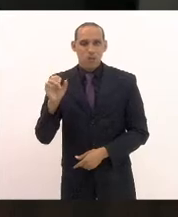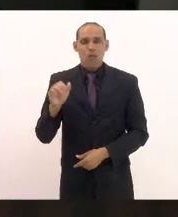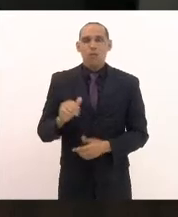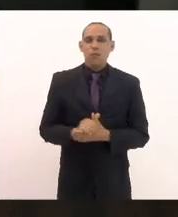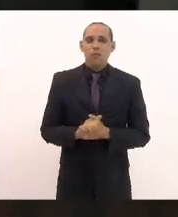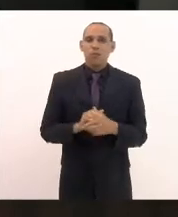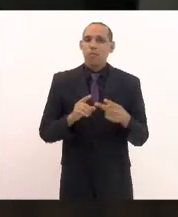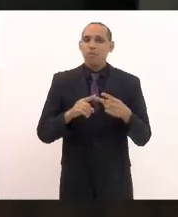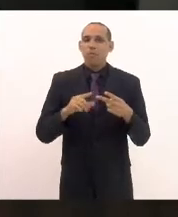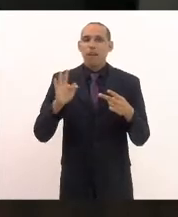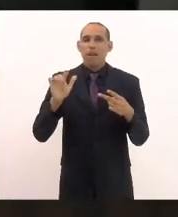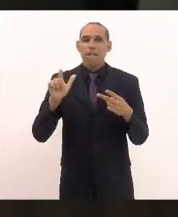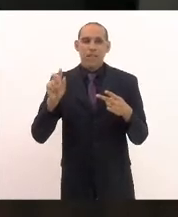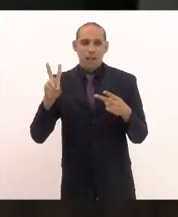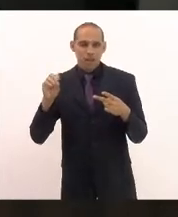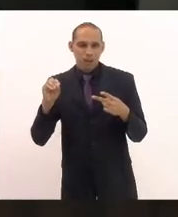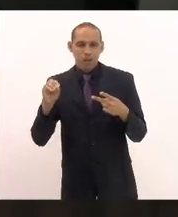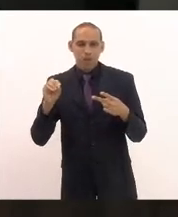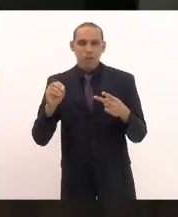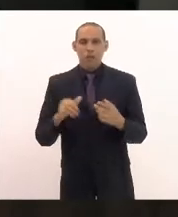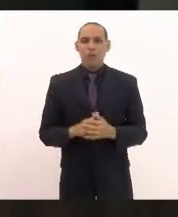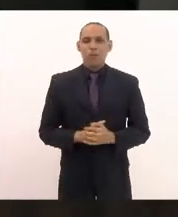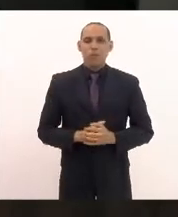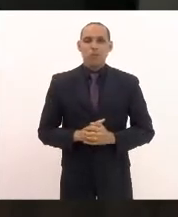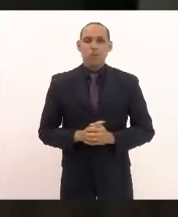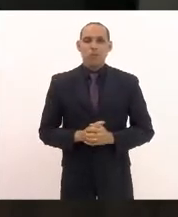deputado Flávio Serafini.